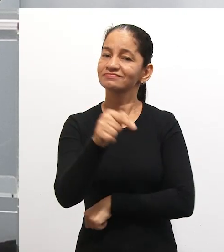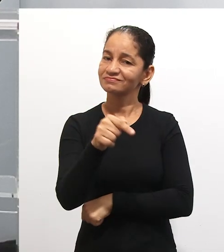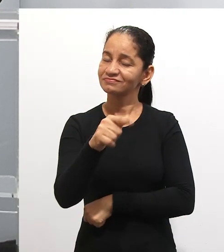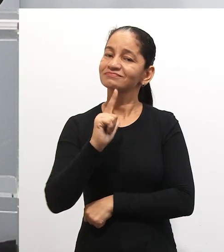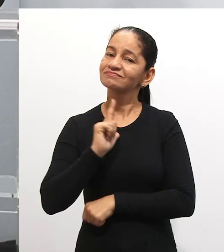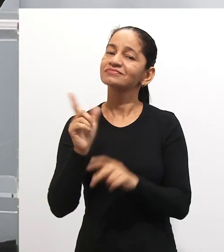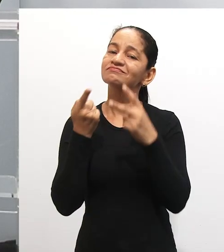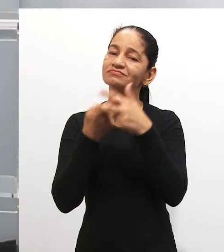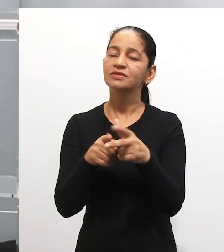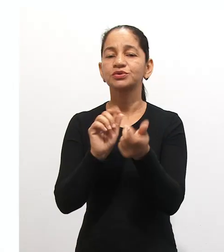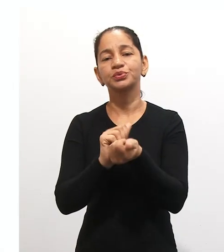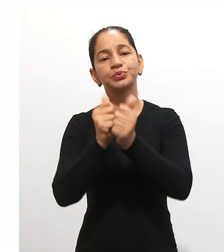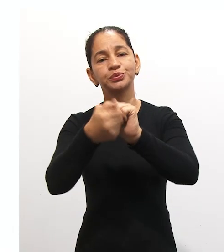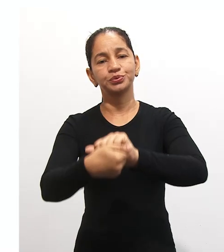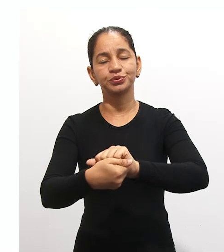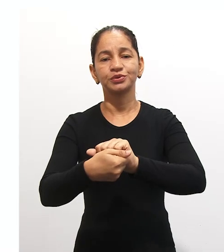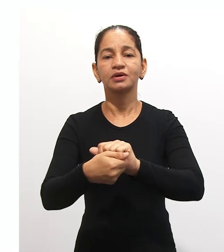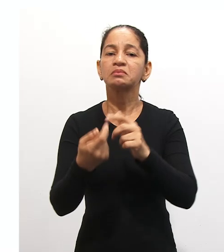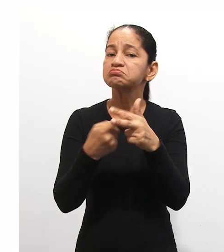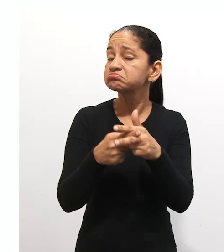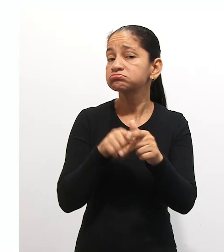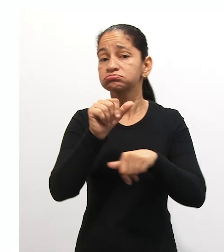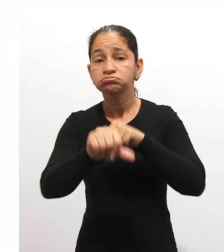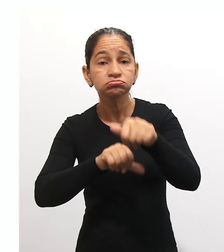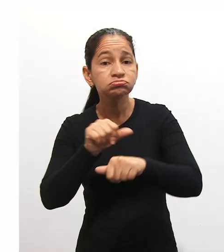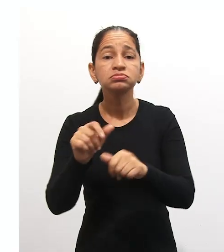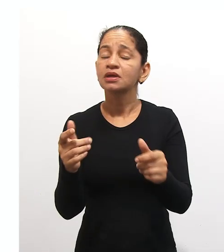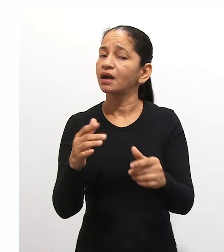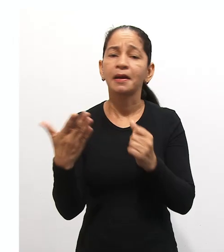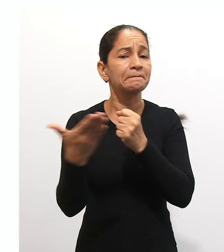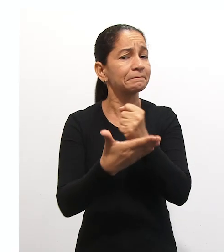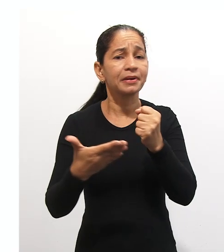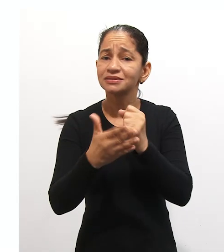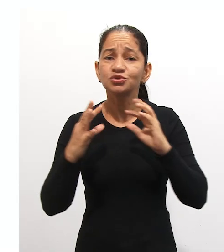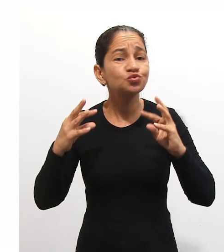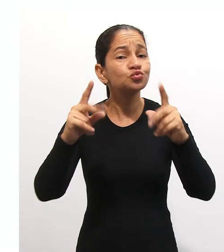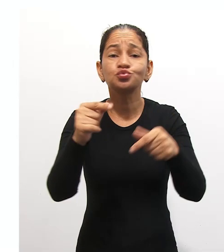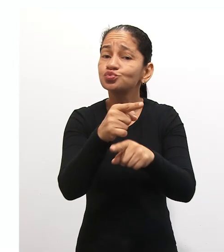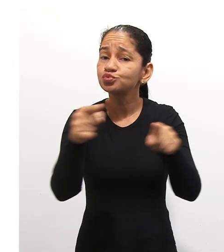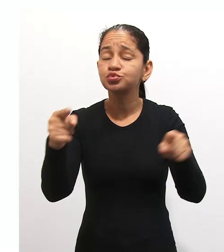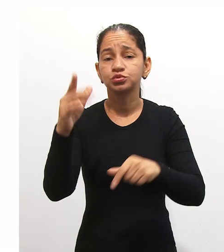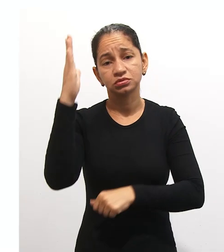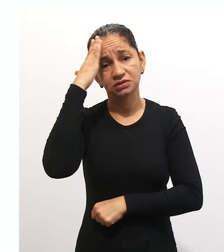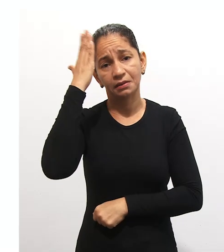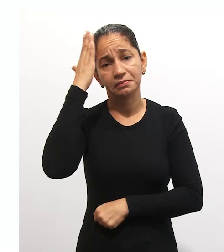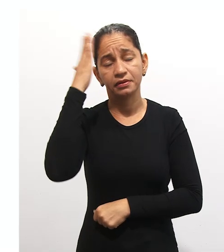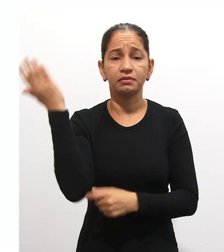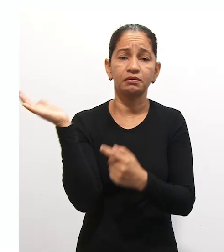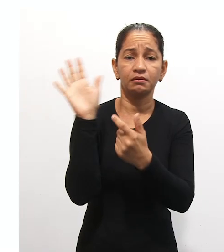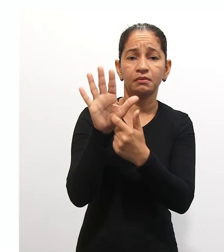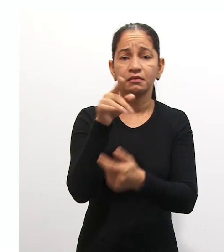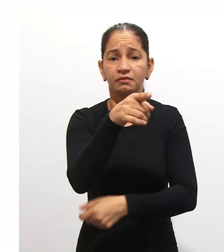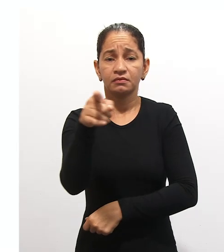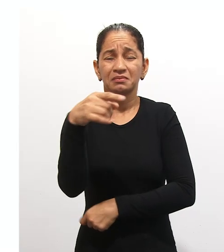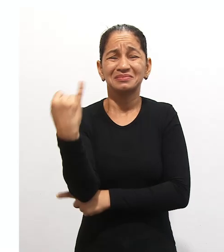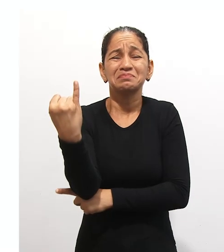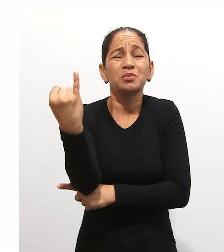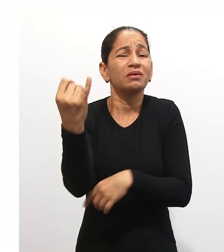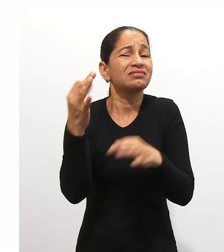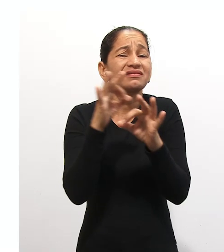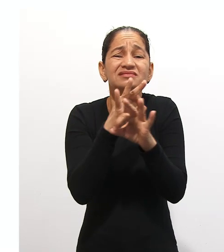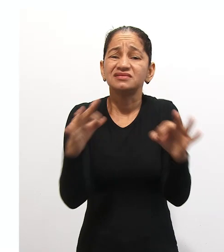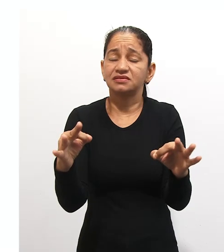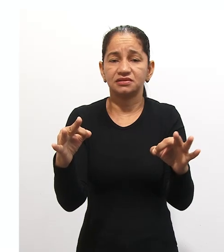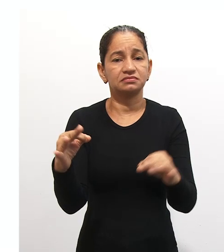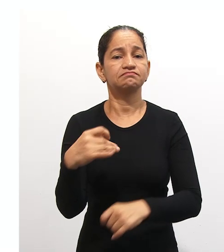necessário. Tá? Então é fundamental isso. Por isso que eu faço questão de parar e mostrar a importância. Então, gente,